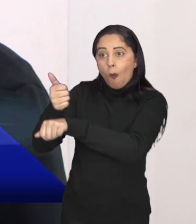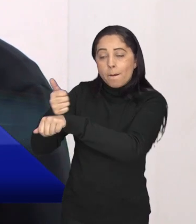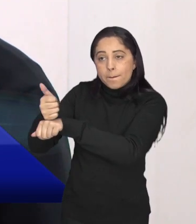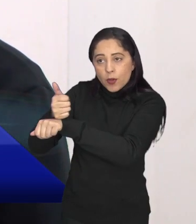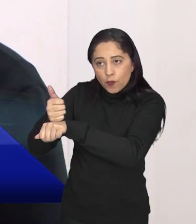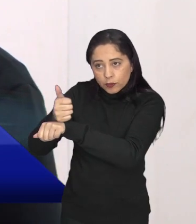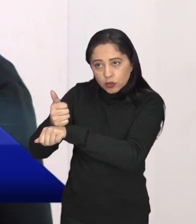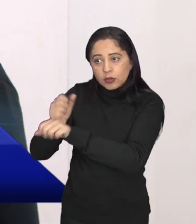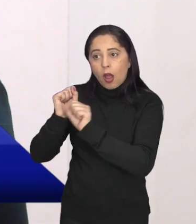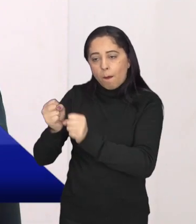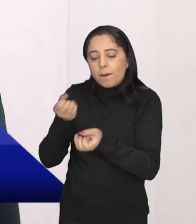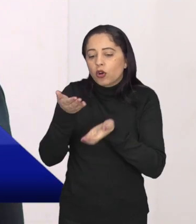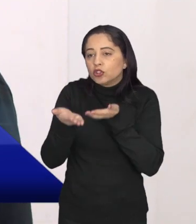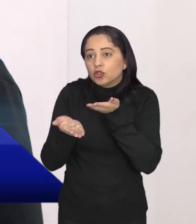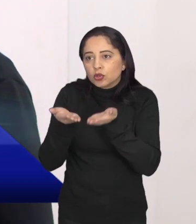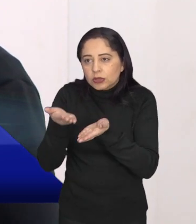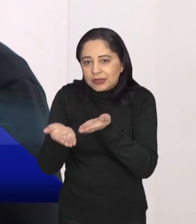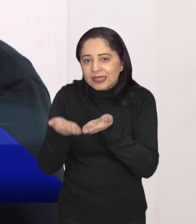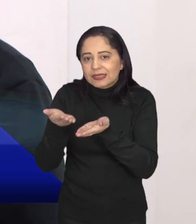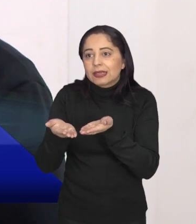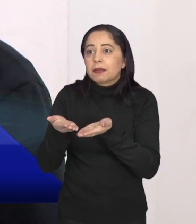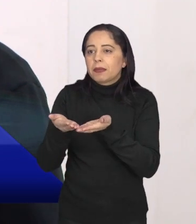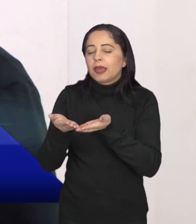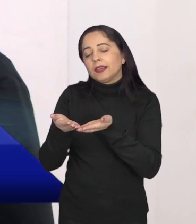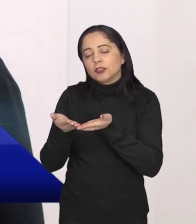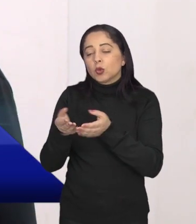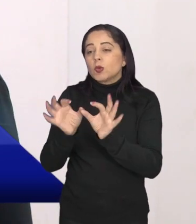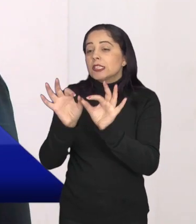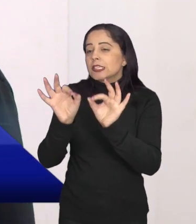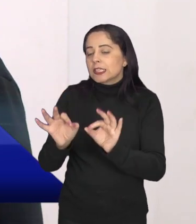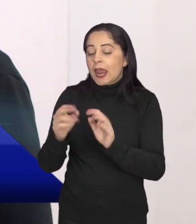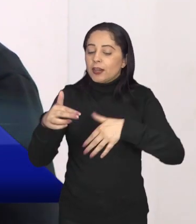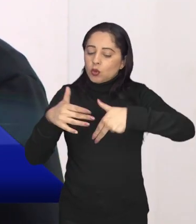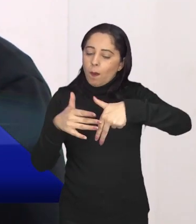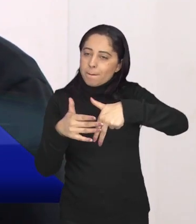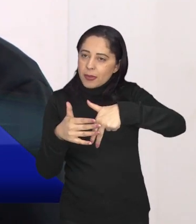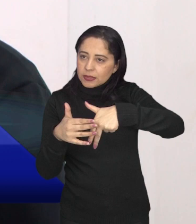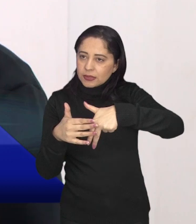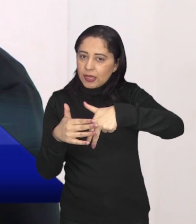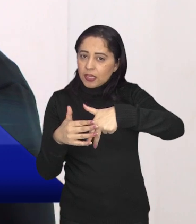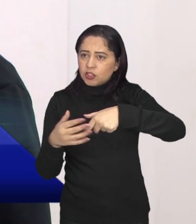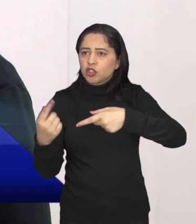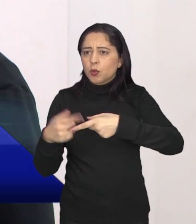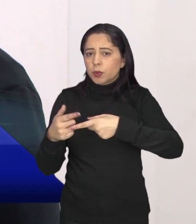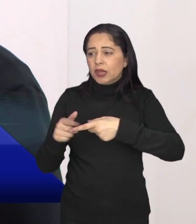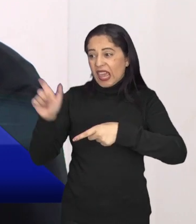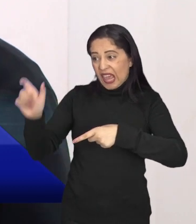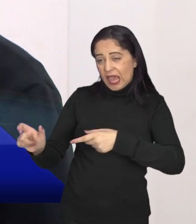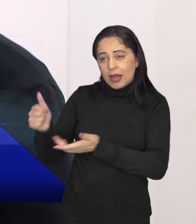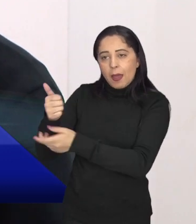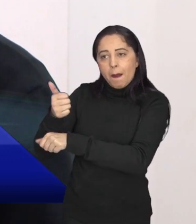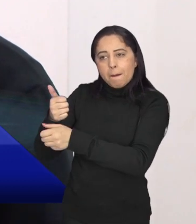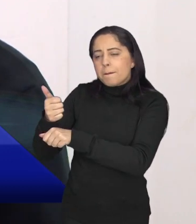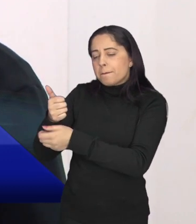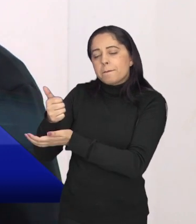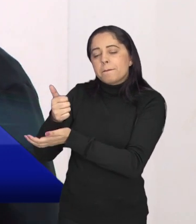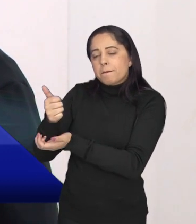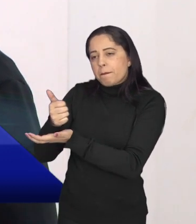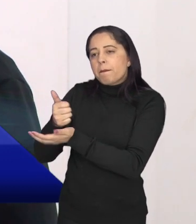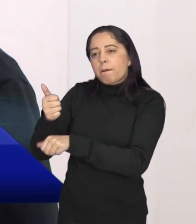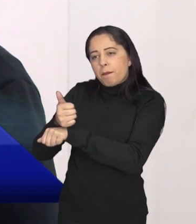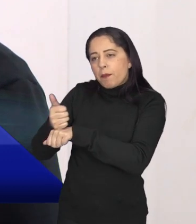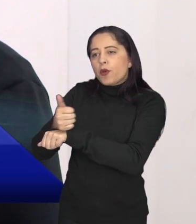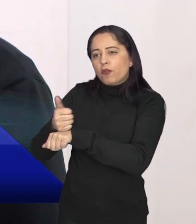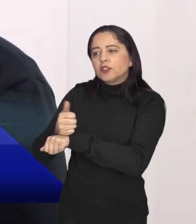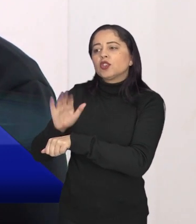oferecer um tratamento mais aproximado do paciente porque ele já faz algumas atividades já